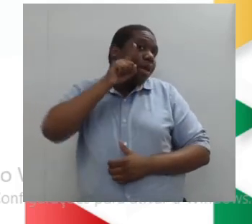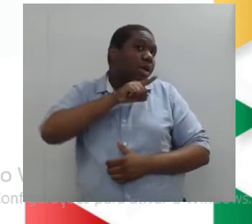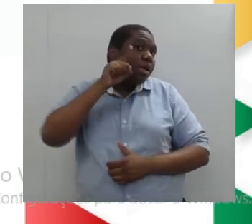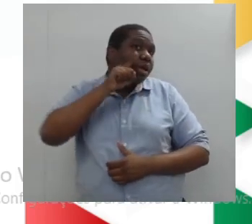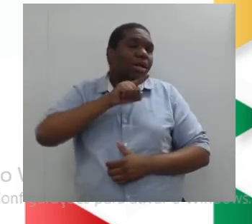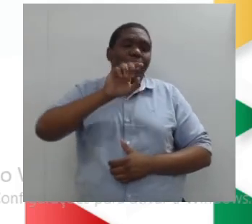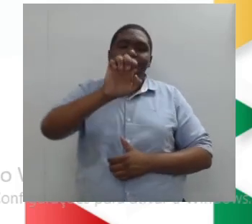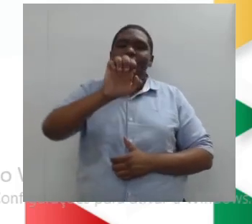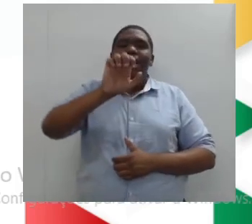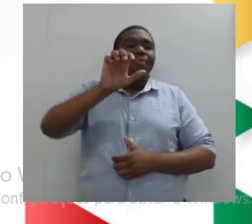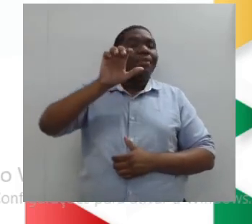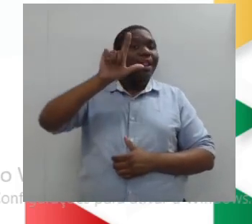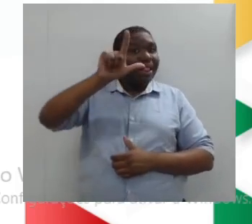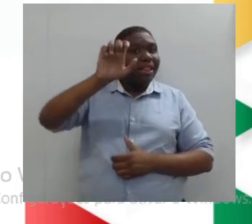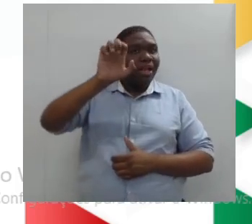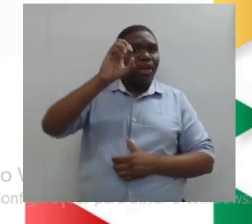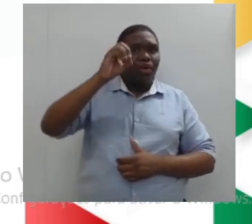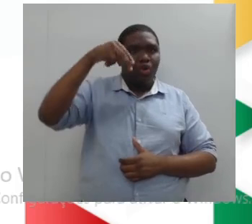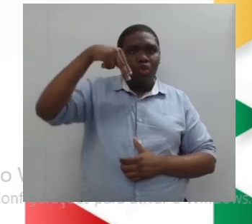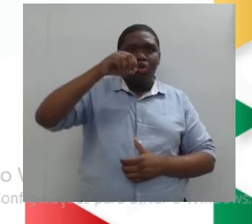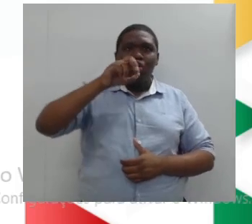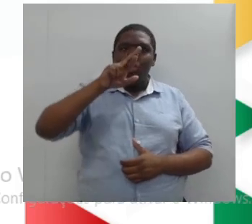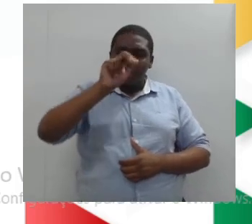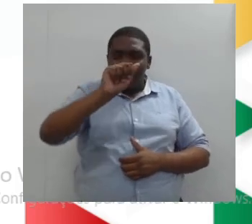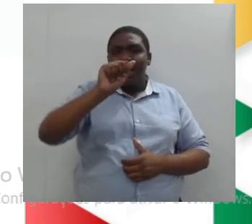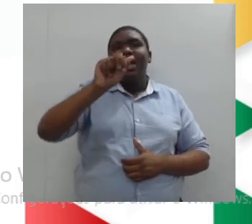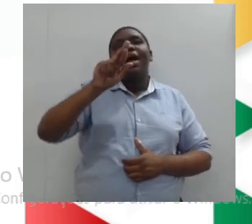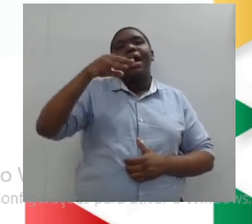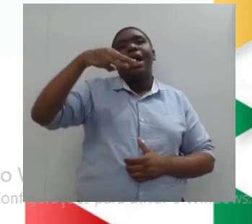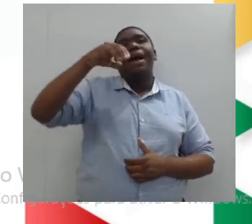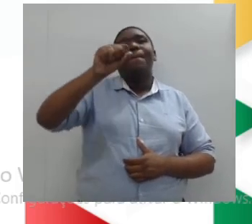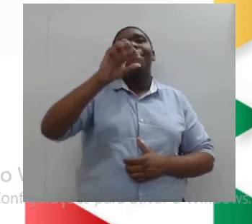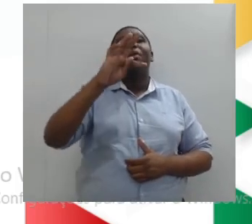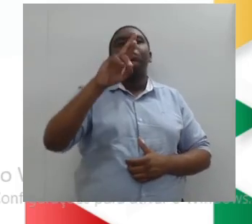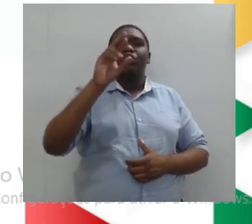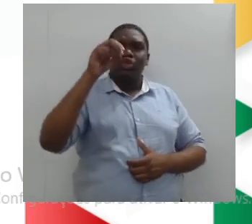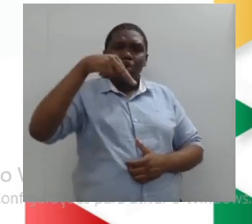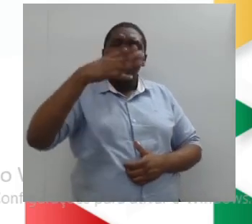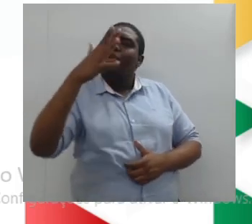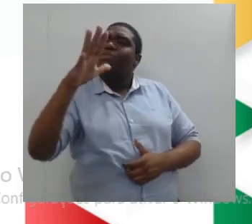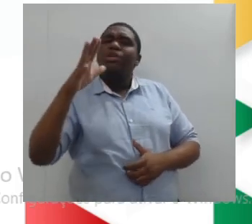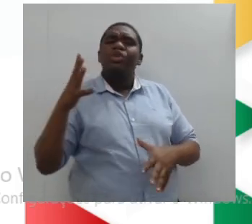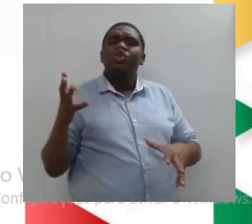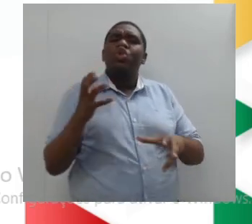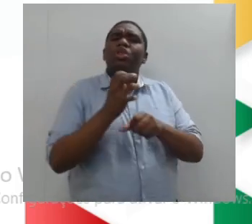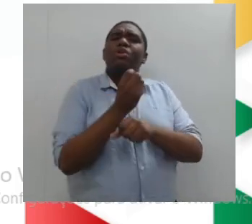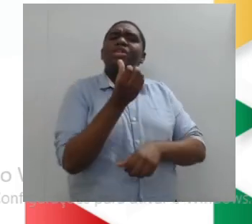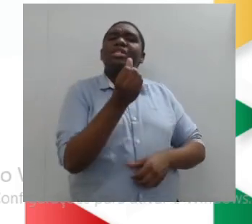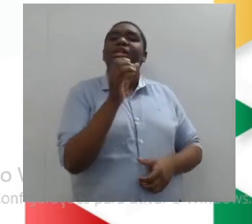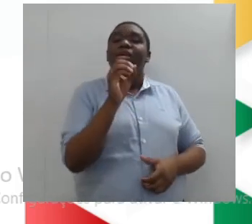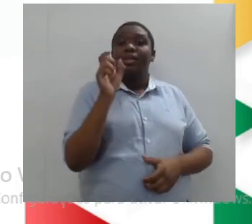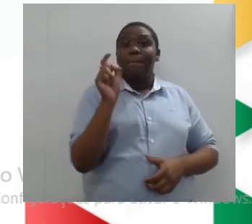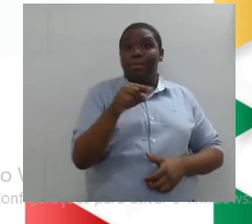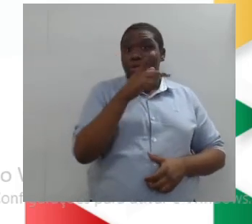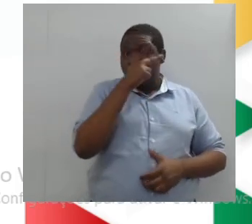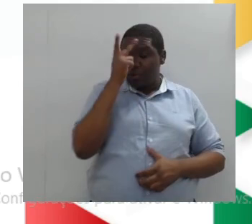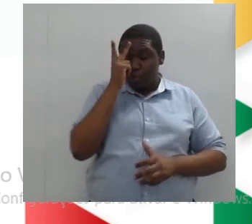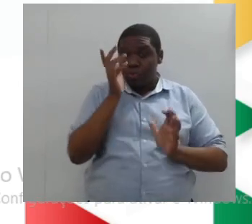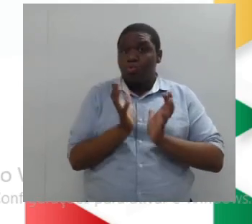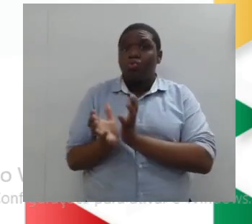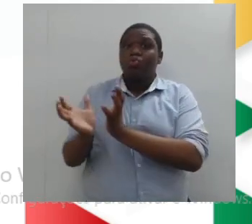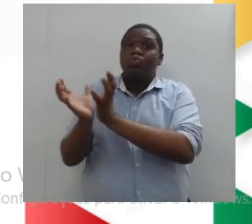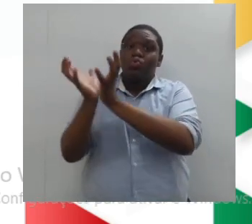Armstrong. Estima-se que há cerca de 60 mil Bahá'ís brasileiros e há comunidades